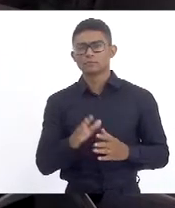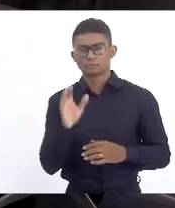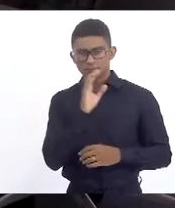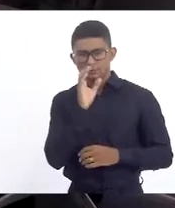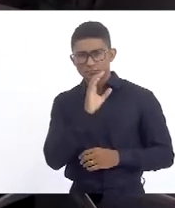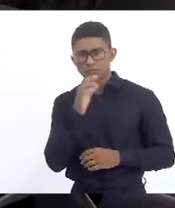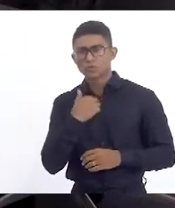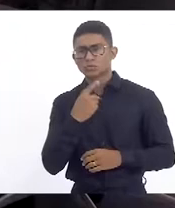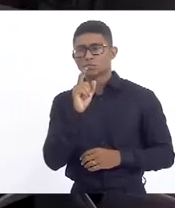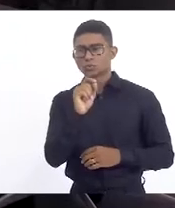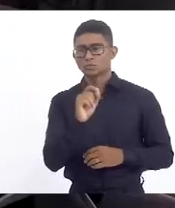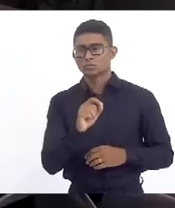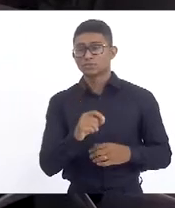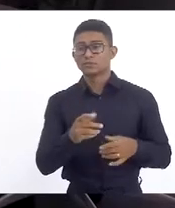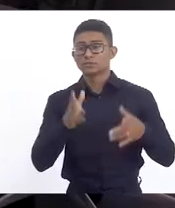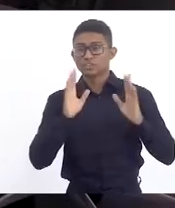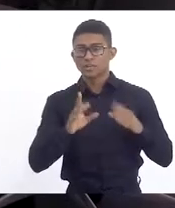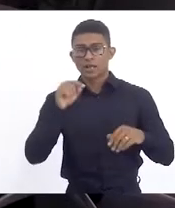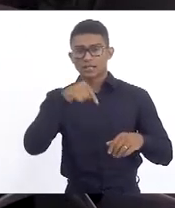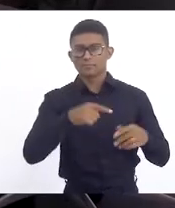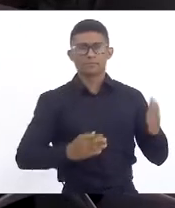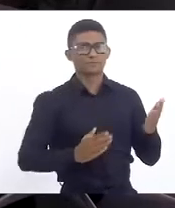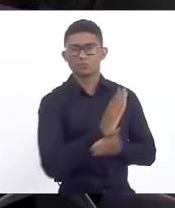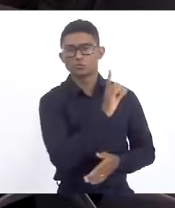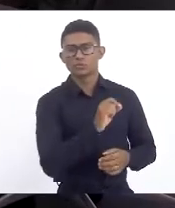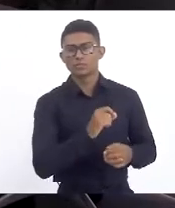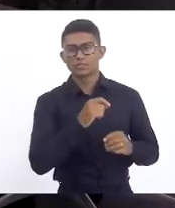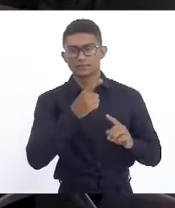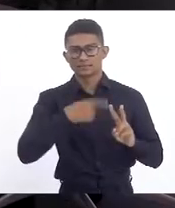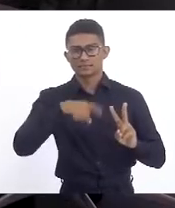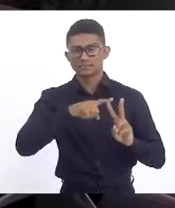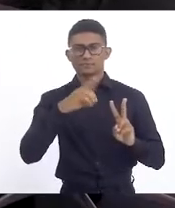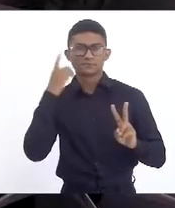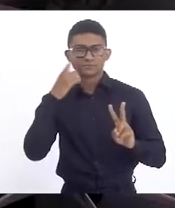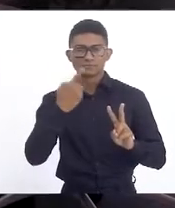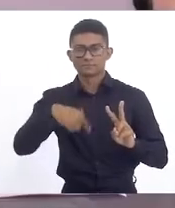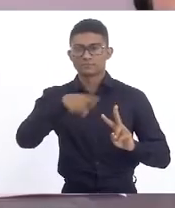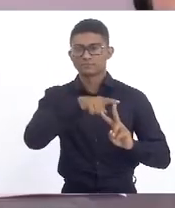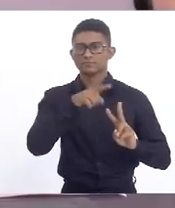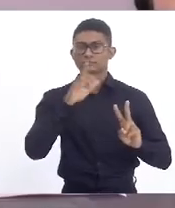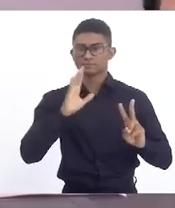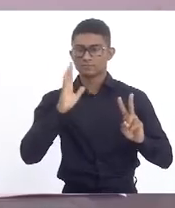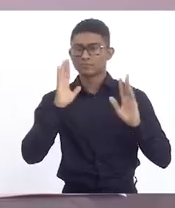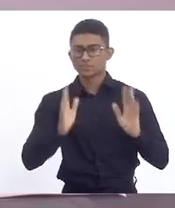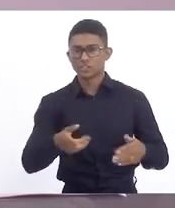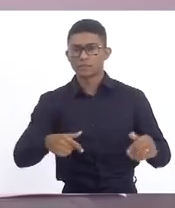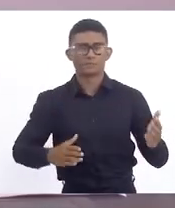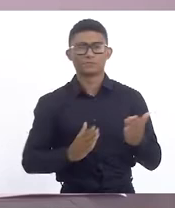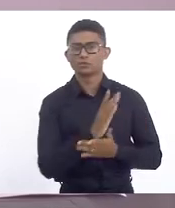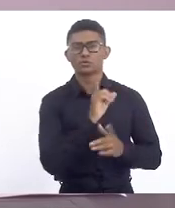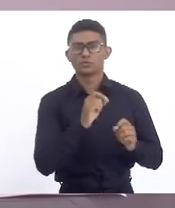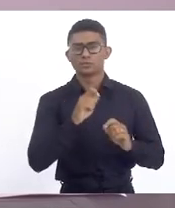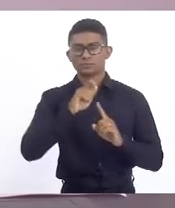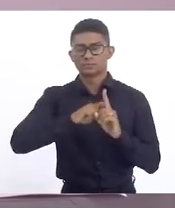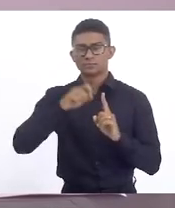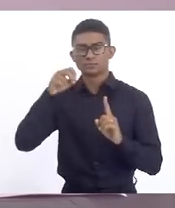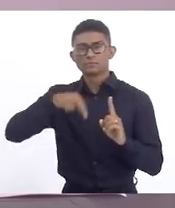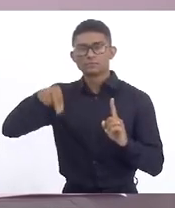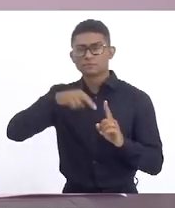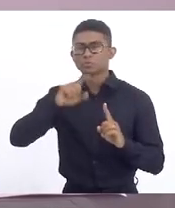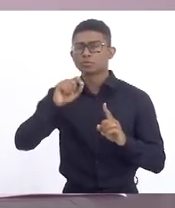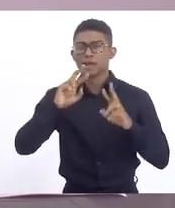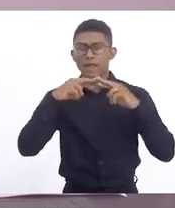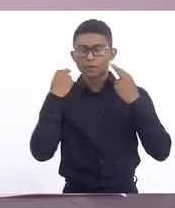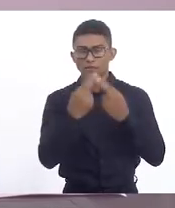Já foi aprovado aqui pelo Luiz Martins Valdec, eu, deputado Luiz Paulo. Nós já aprovamos aqui, para o mês de novembro, uma reunião